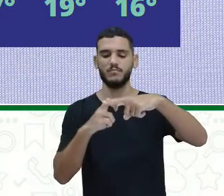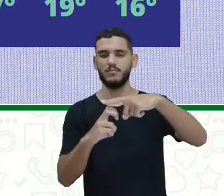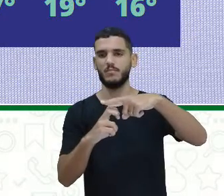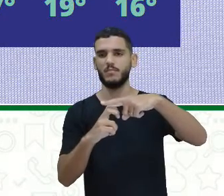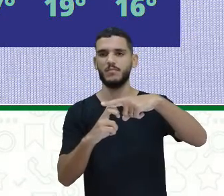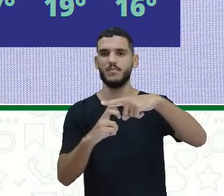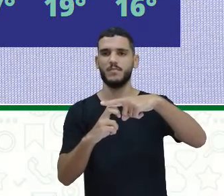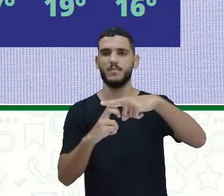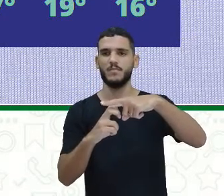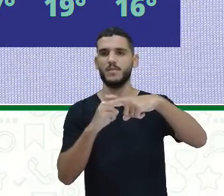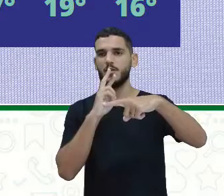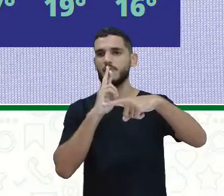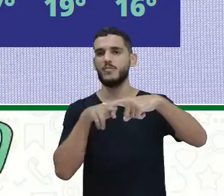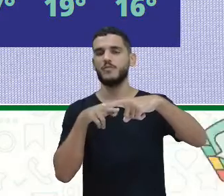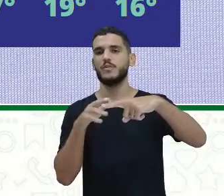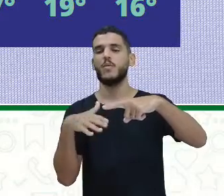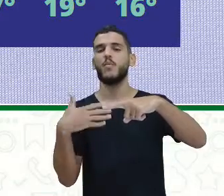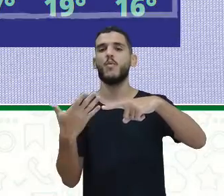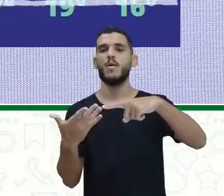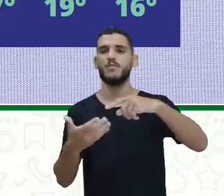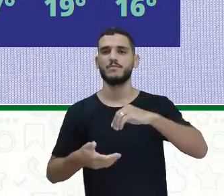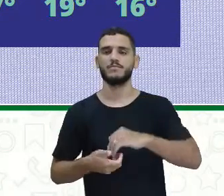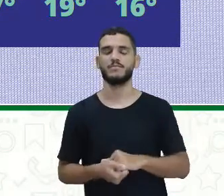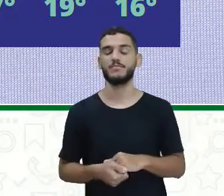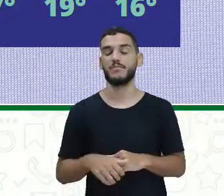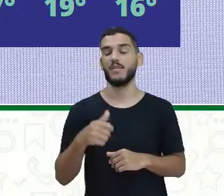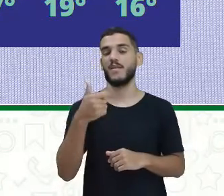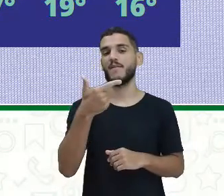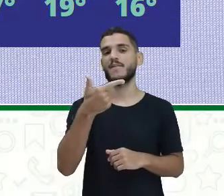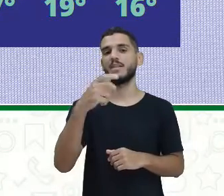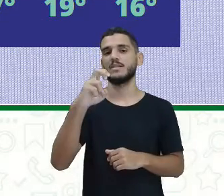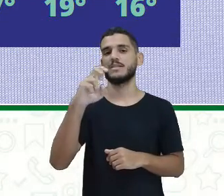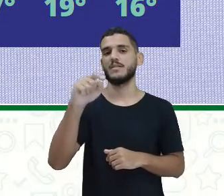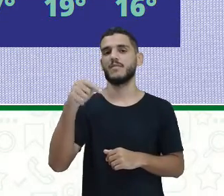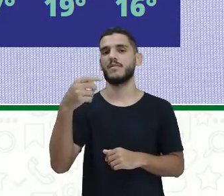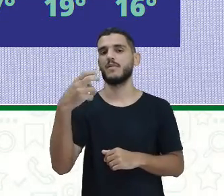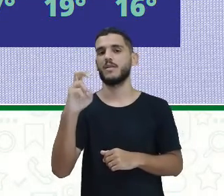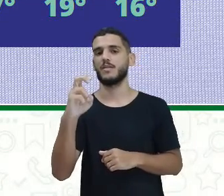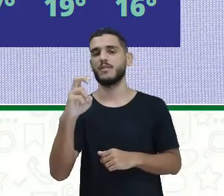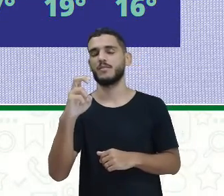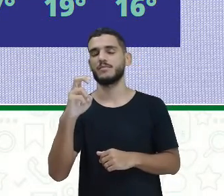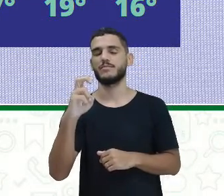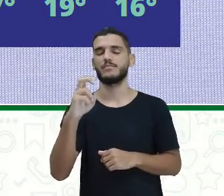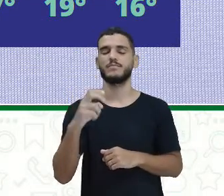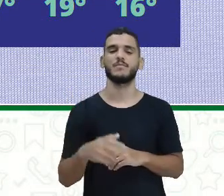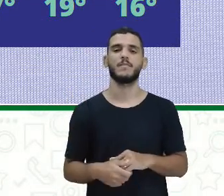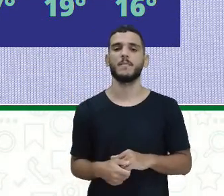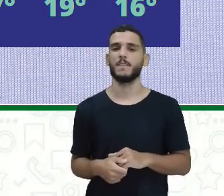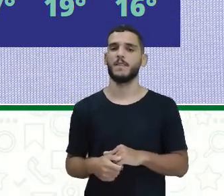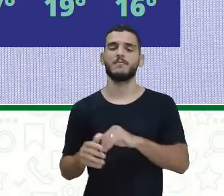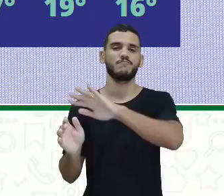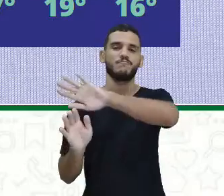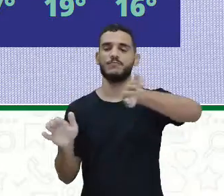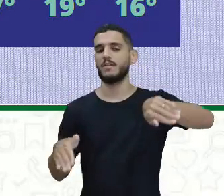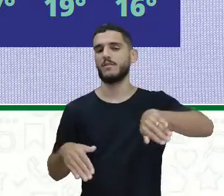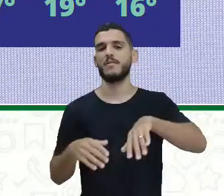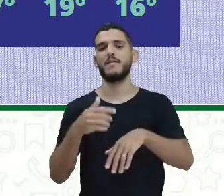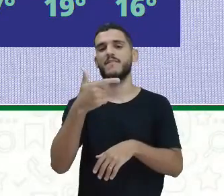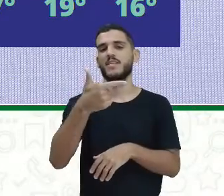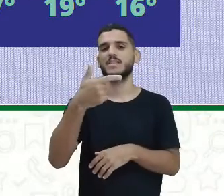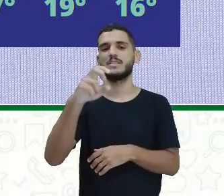ver? Olha só, qual será essa média? Então, a média